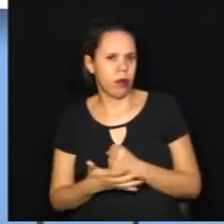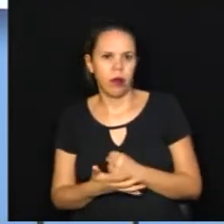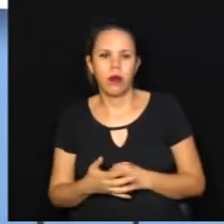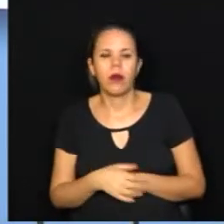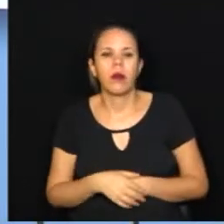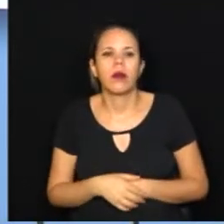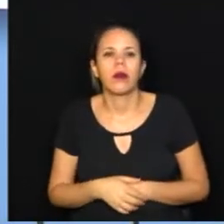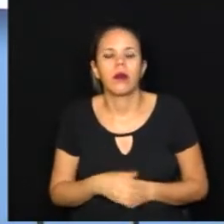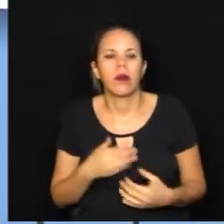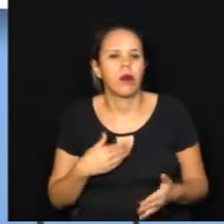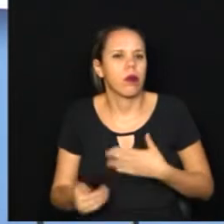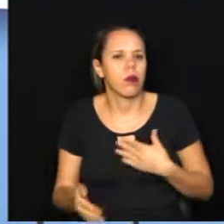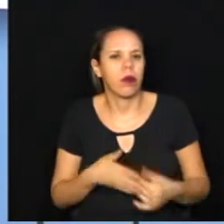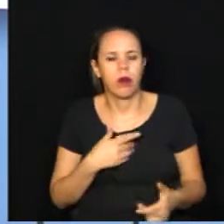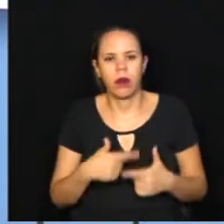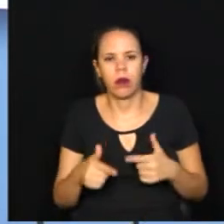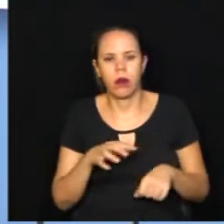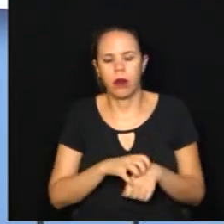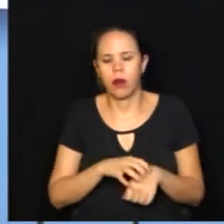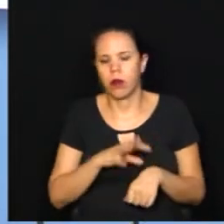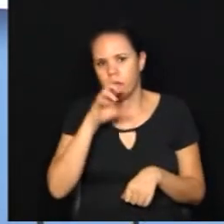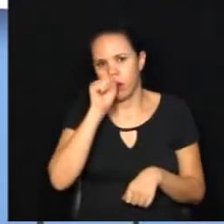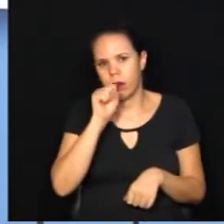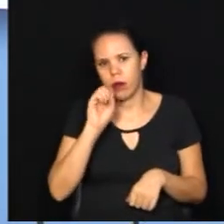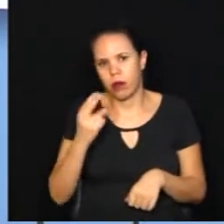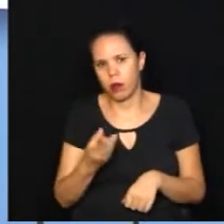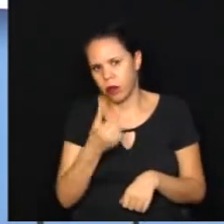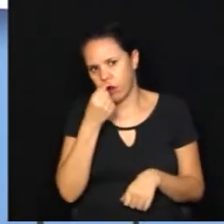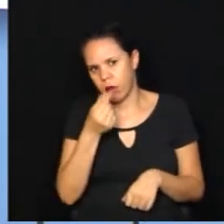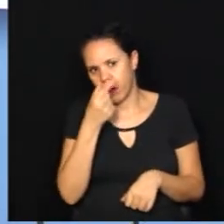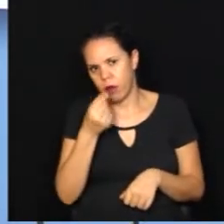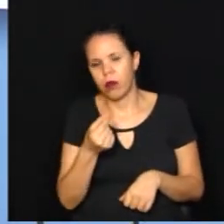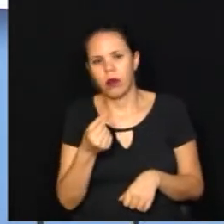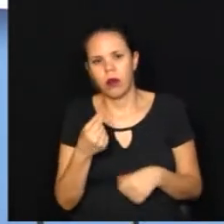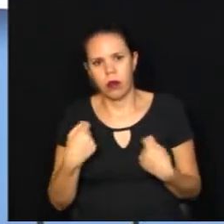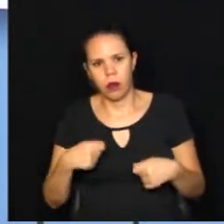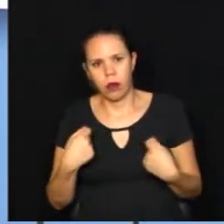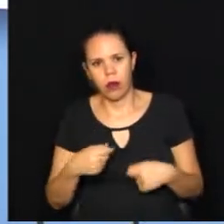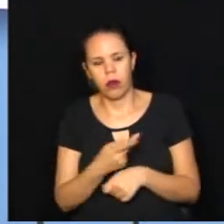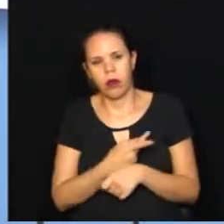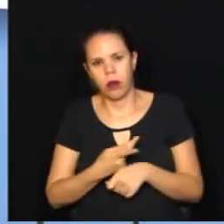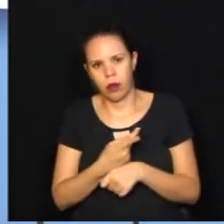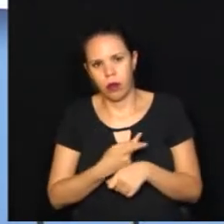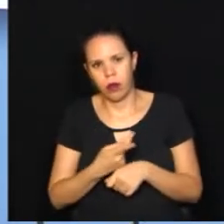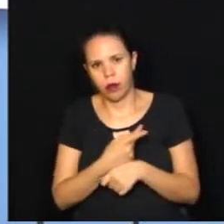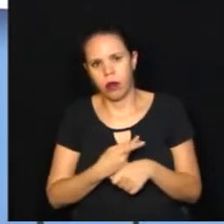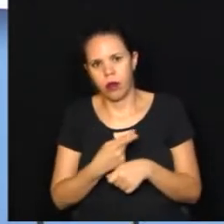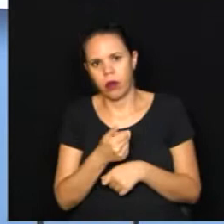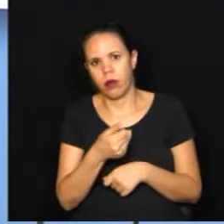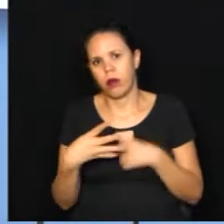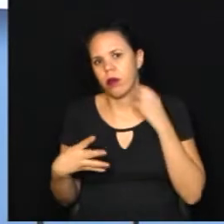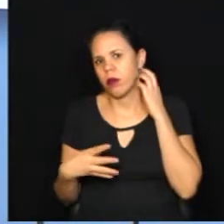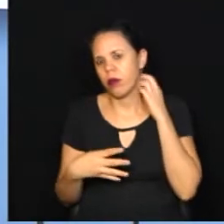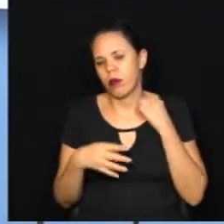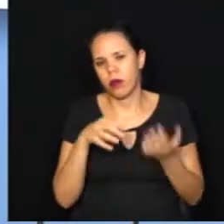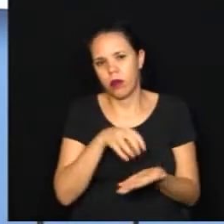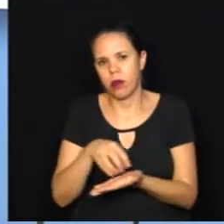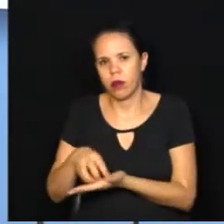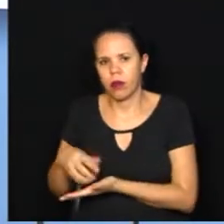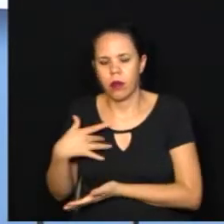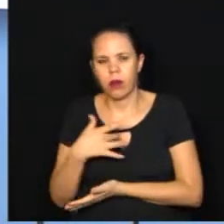que estiverem com alguma dor, alguma febre, ou seja, qualquer sintoma de uma